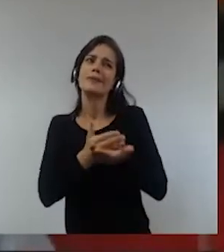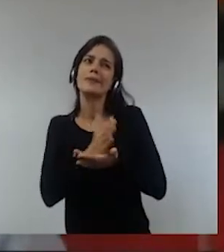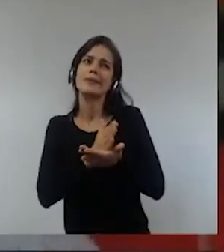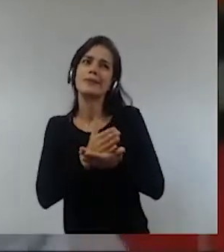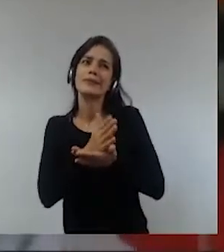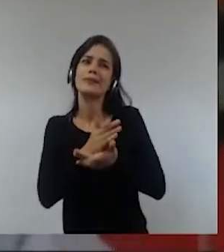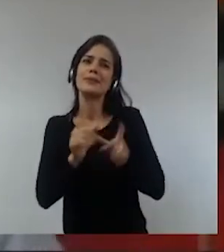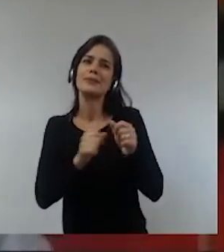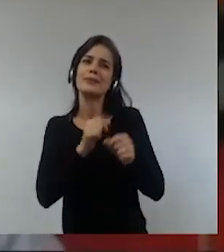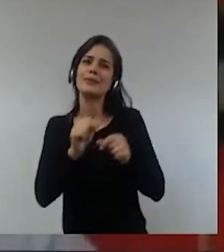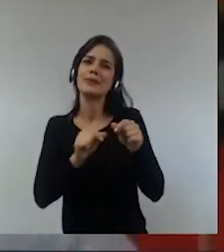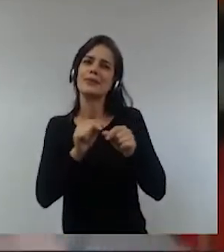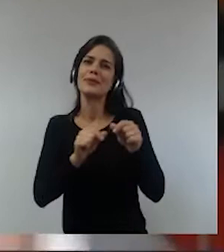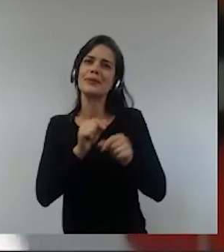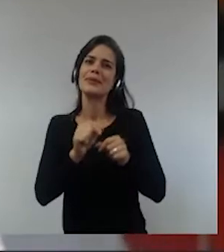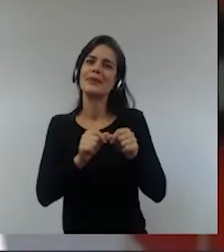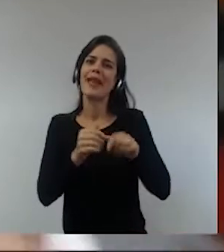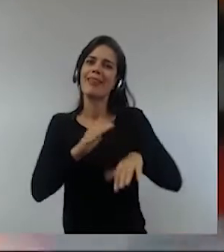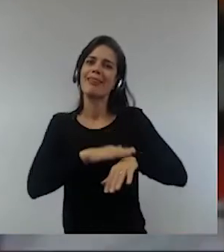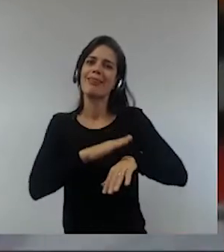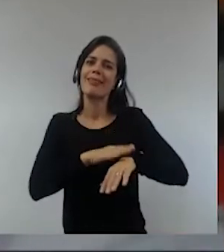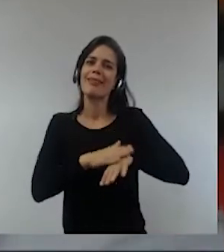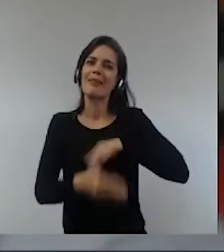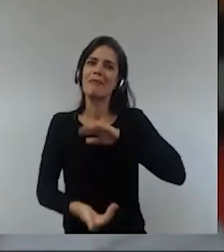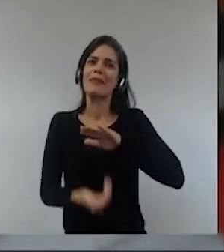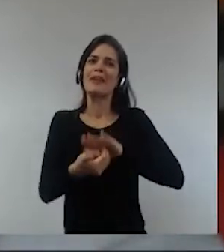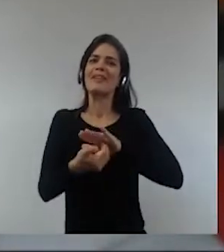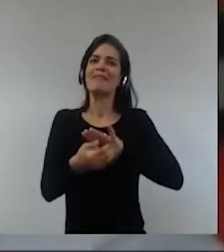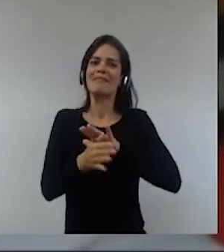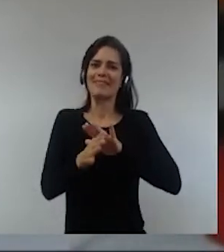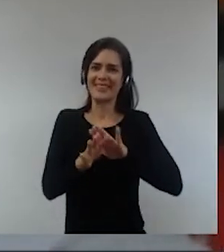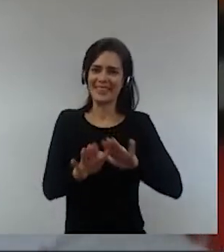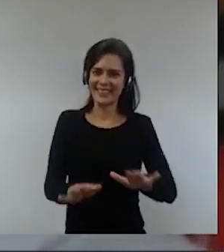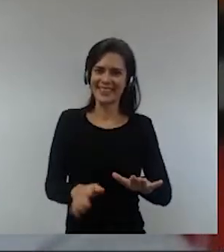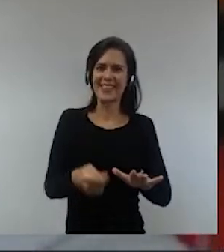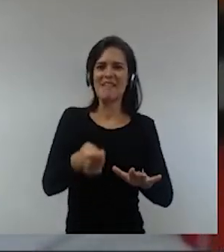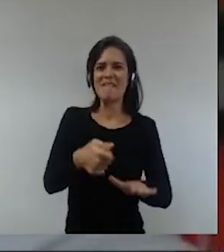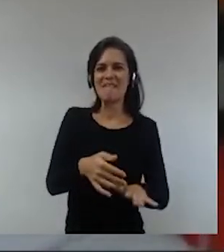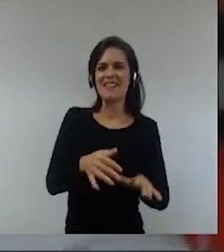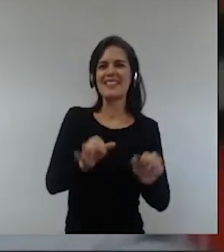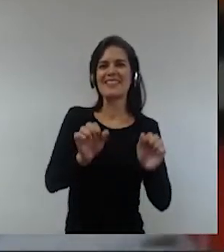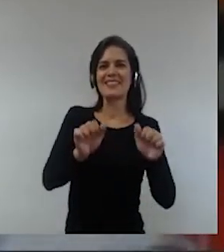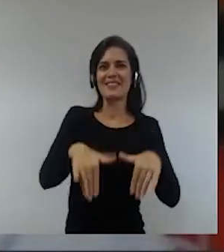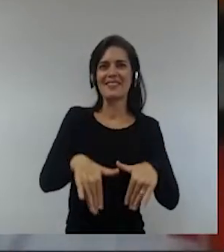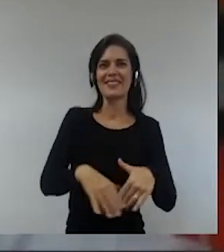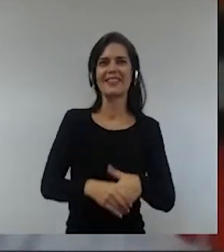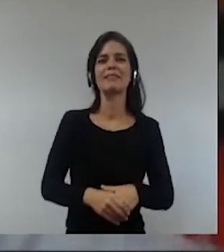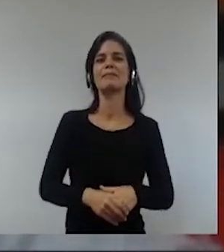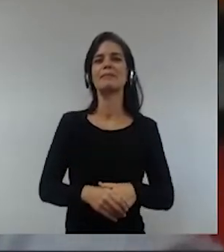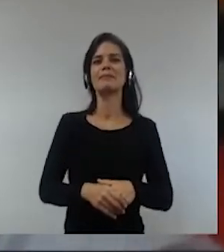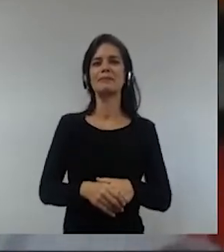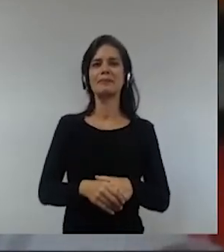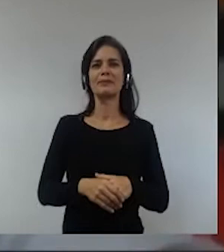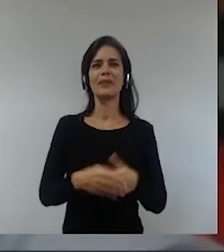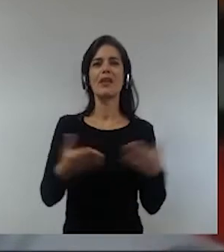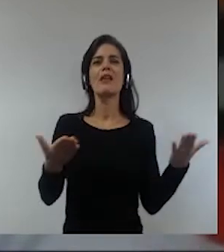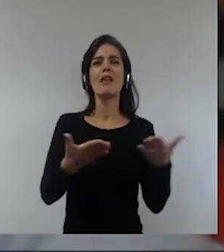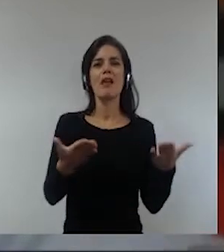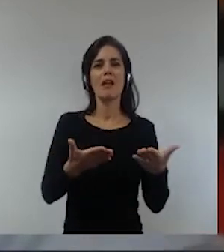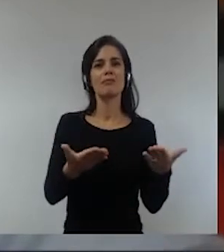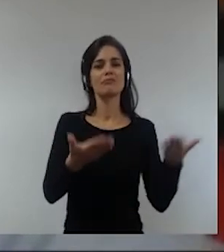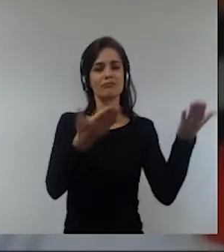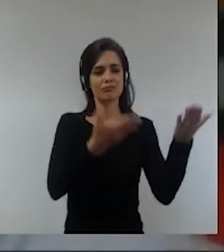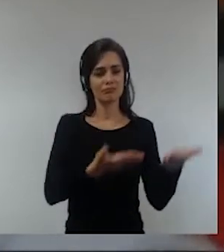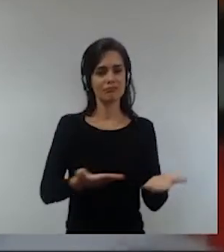mais tempo para as suas considerações finais. E eu, de imediato, né, passo a